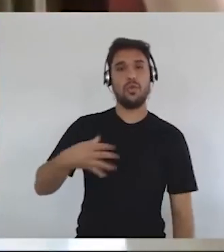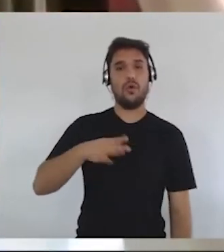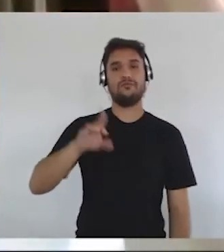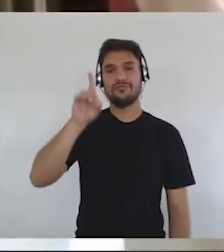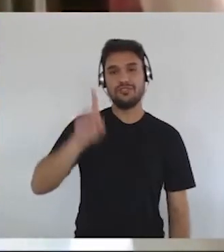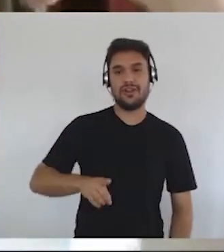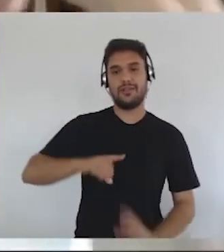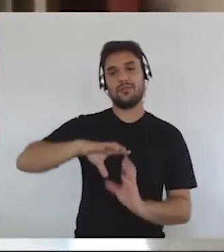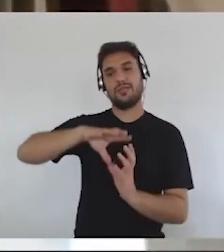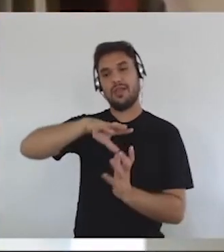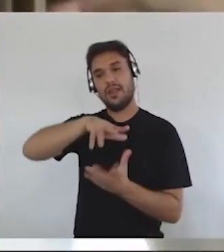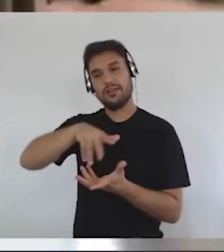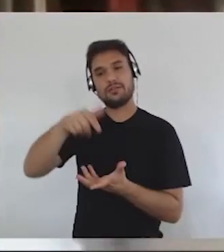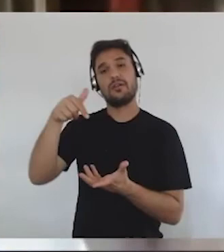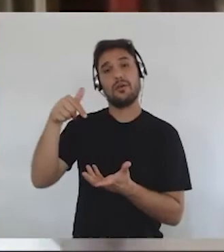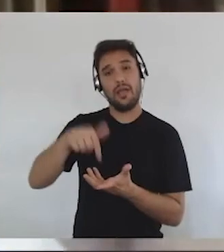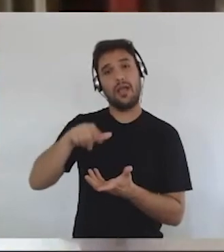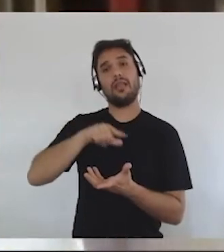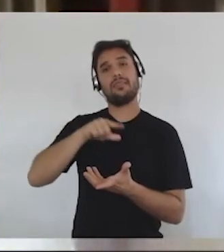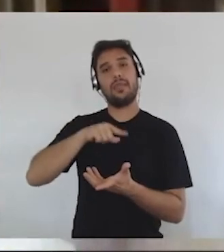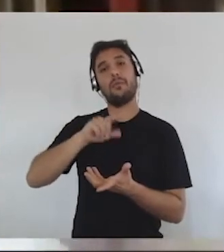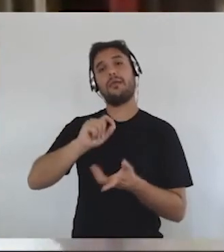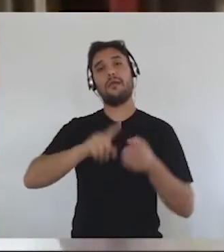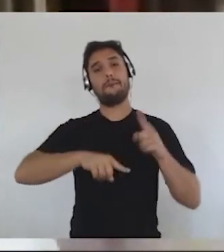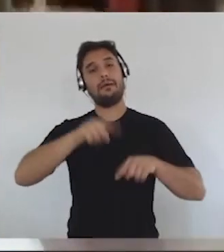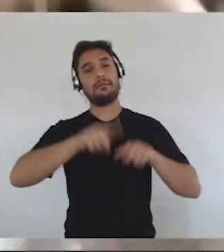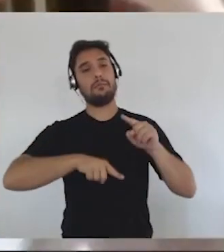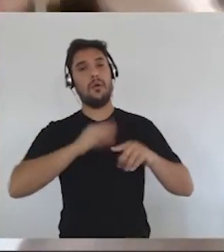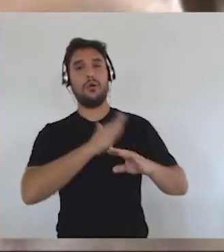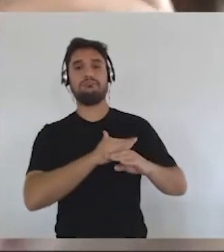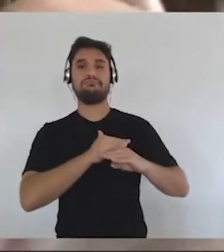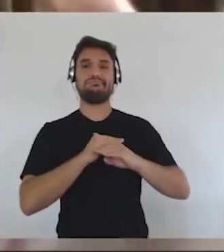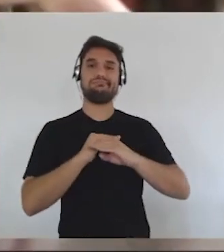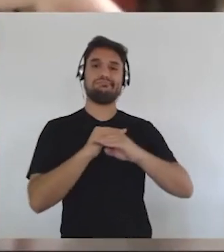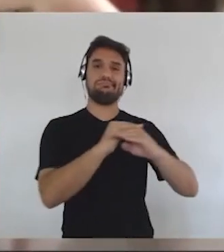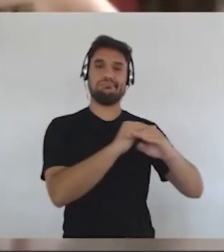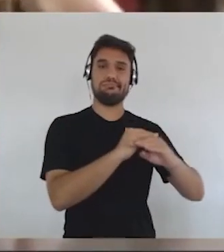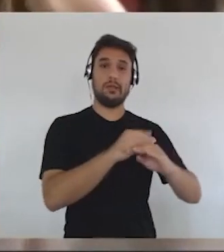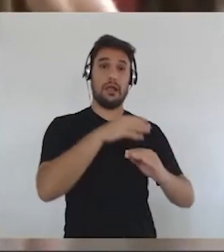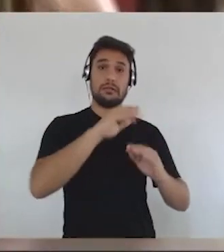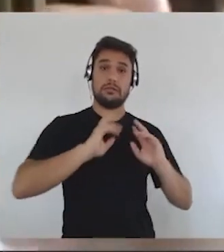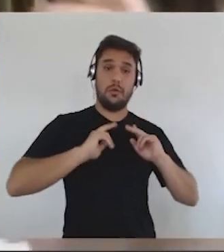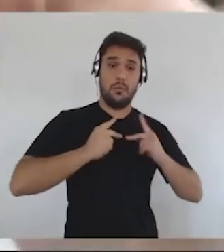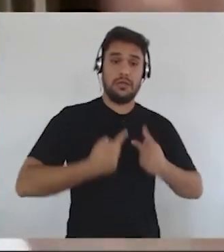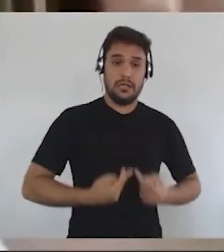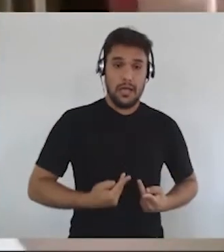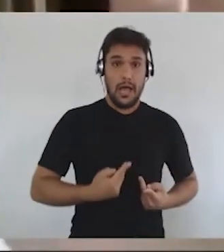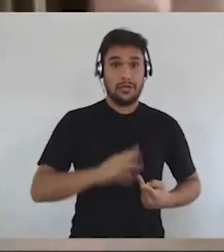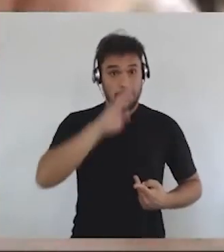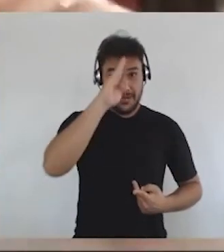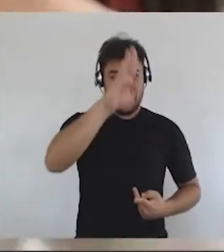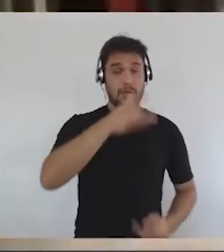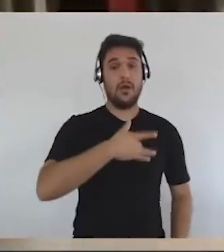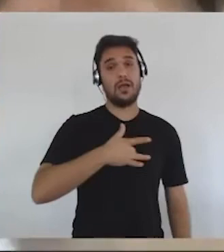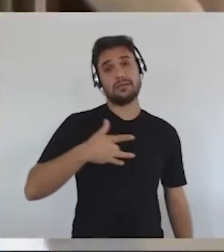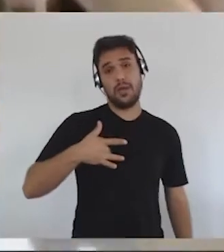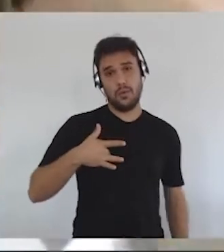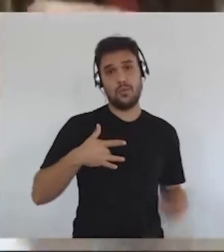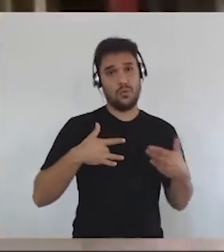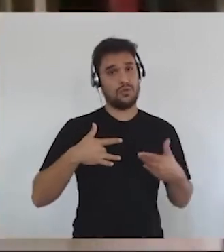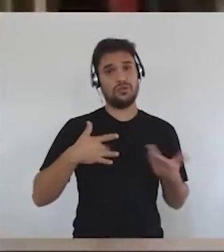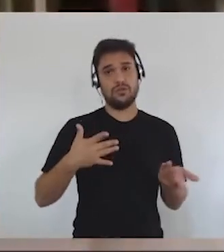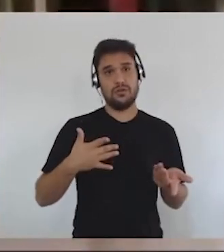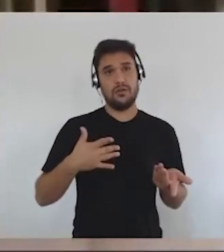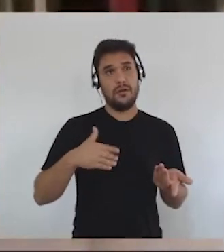direito internacional que tem no patrimônio comum da humanidade, em especial o patrimônio da saúde humana, o seu mais